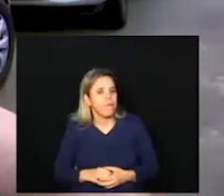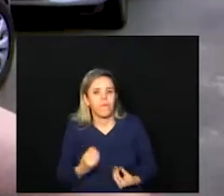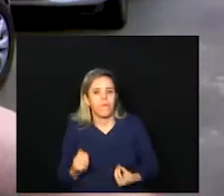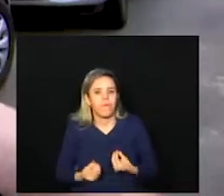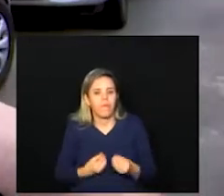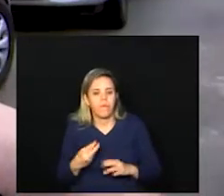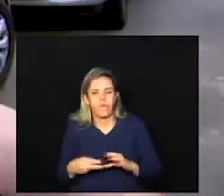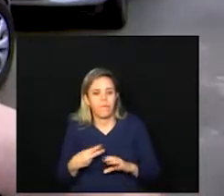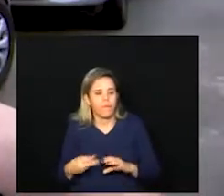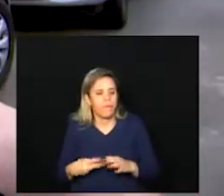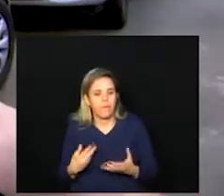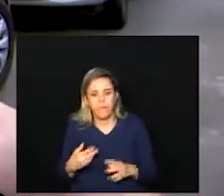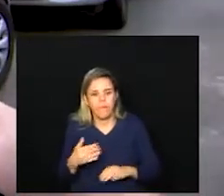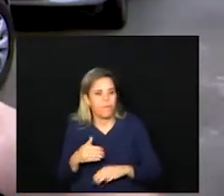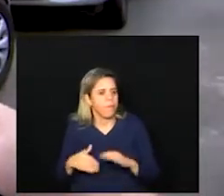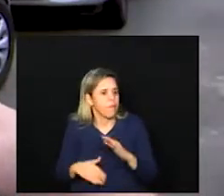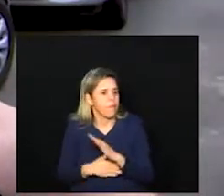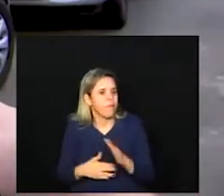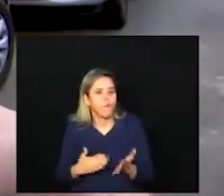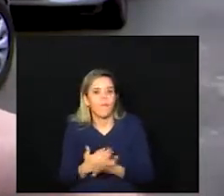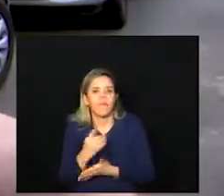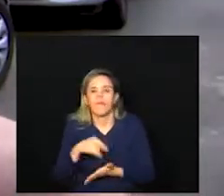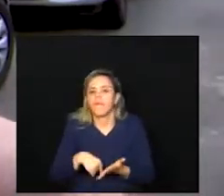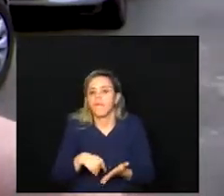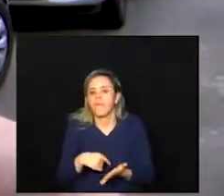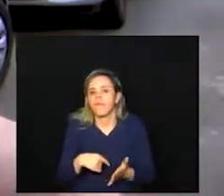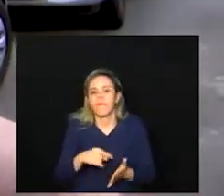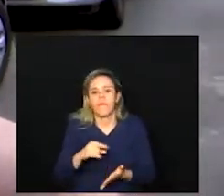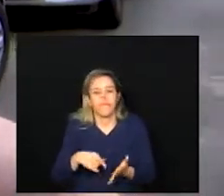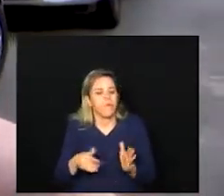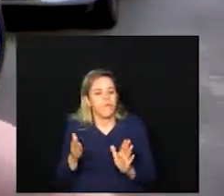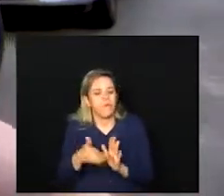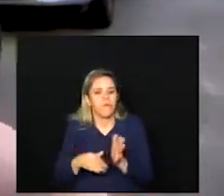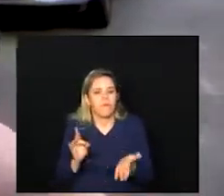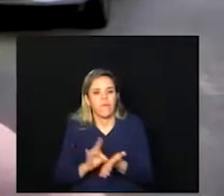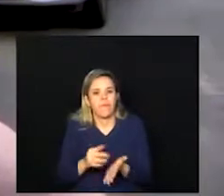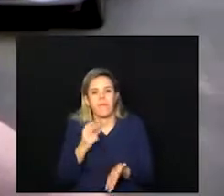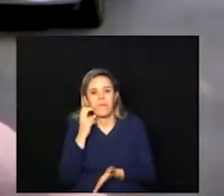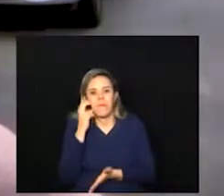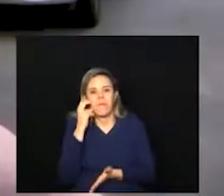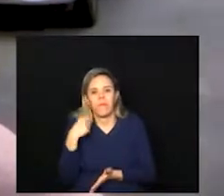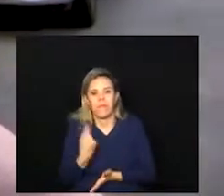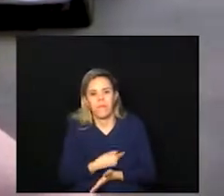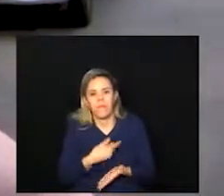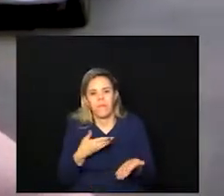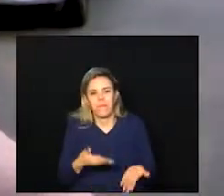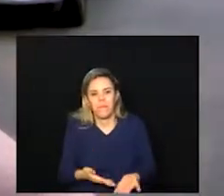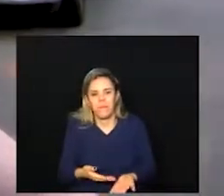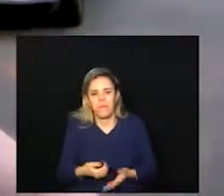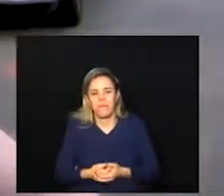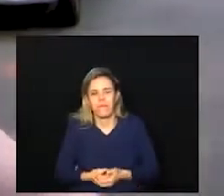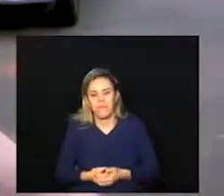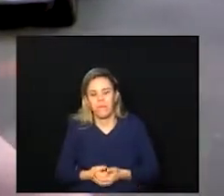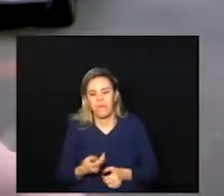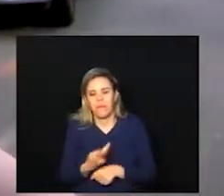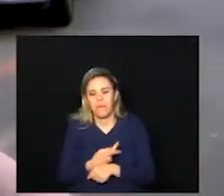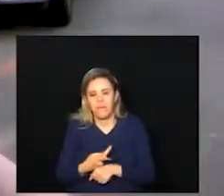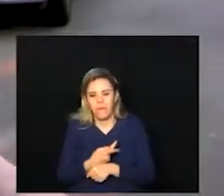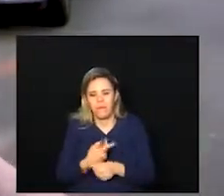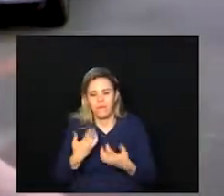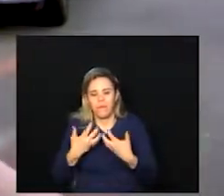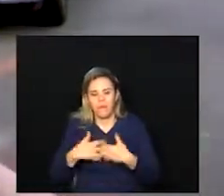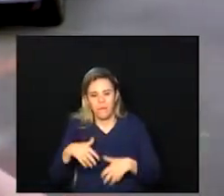Câmara Municipal, um alvará de funcionamento e nem habites. Então isso é uma vergonha para nós e nós estamos procurando